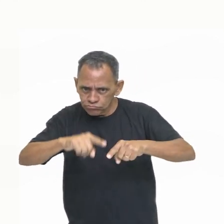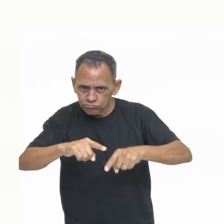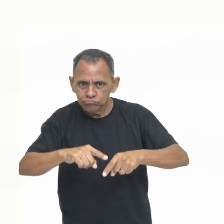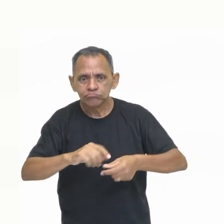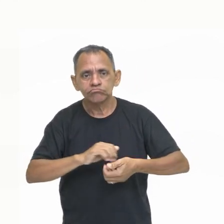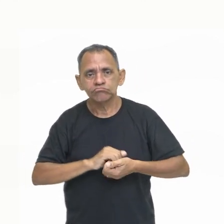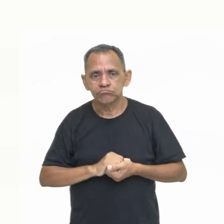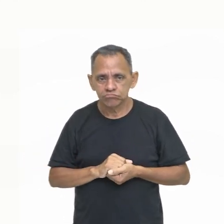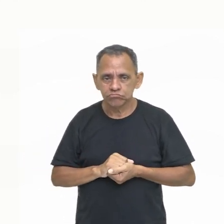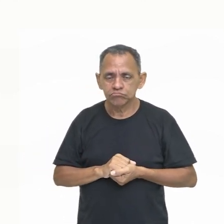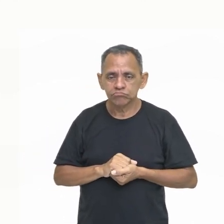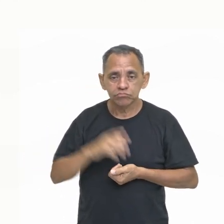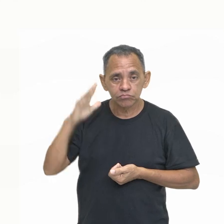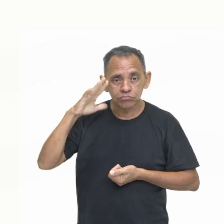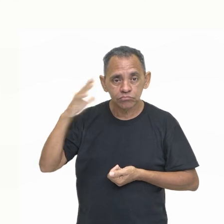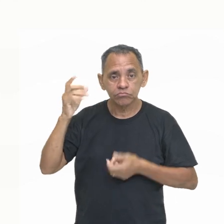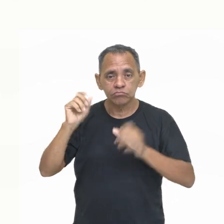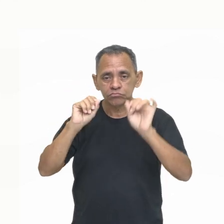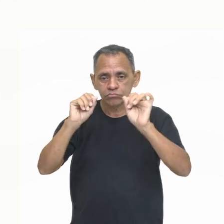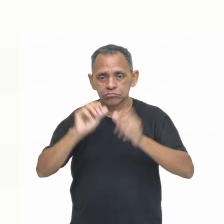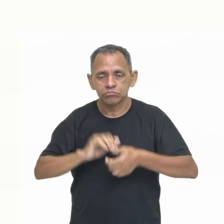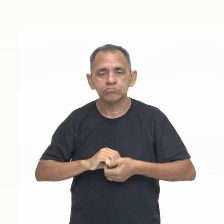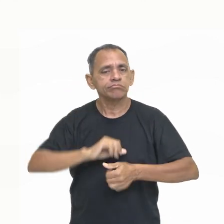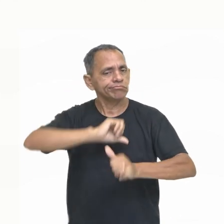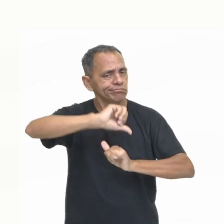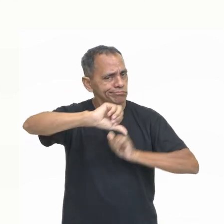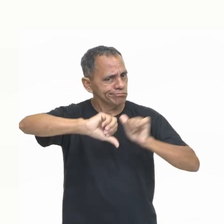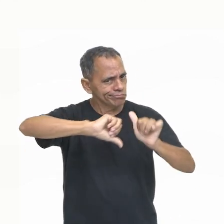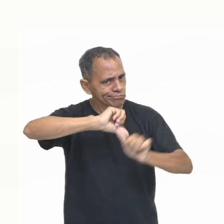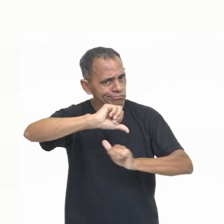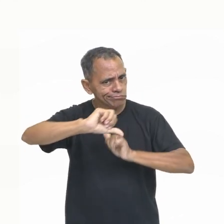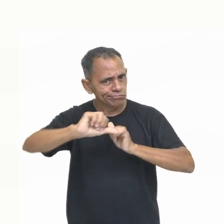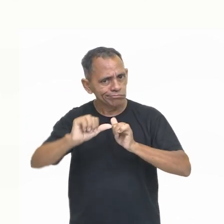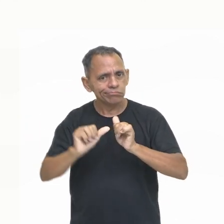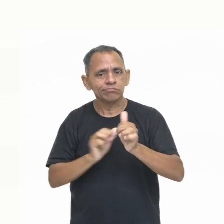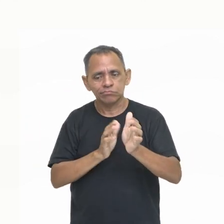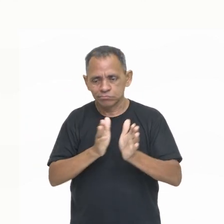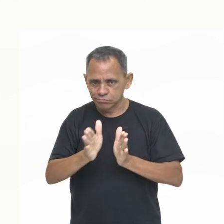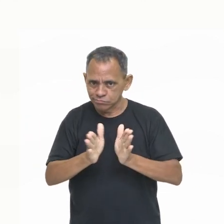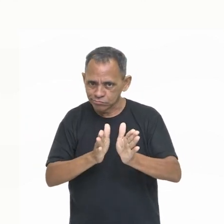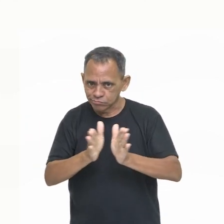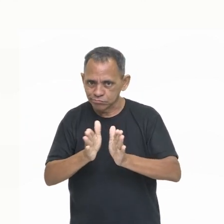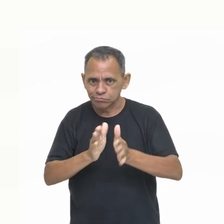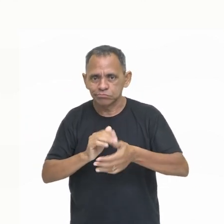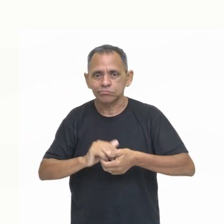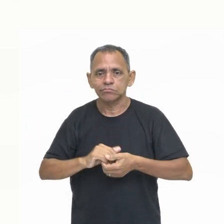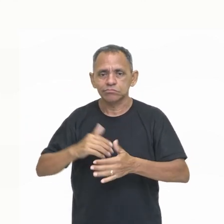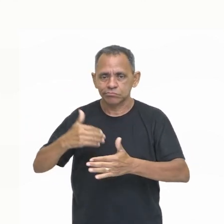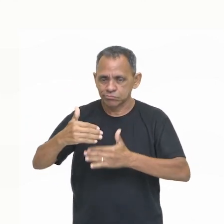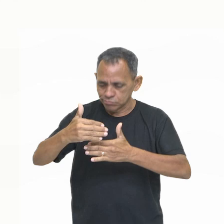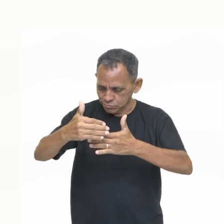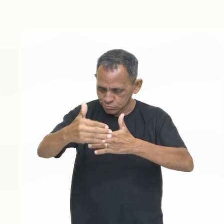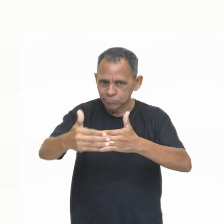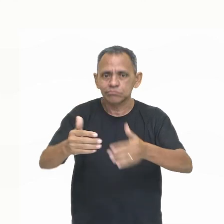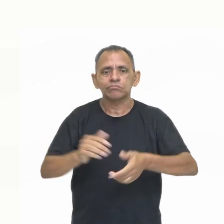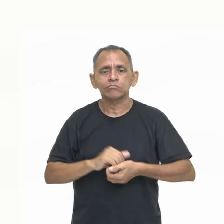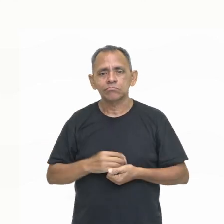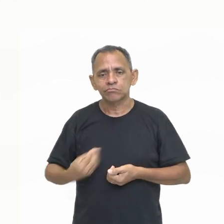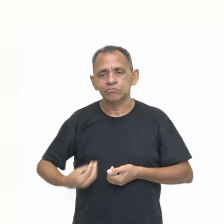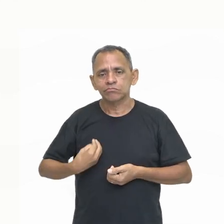isso ocorreram aí mudanças, mutações, até se desenvolver na vida que a